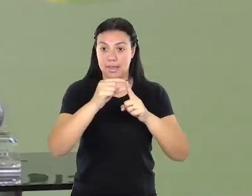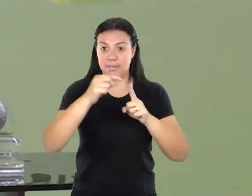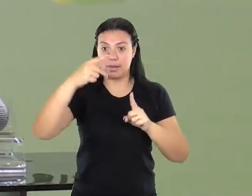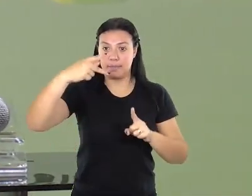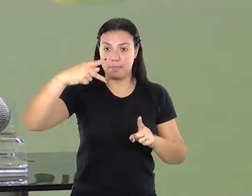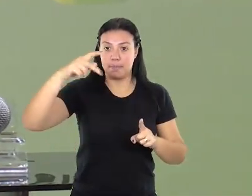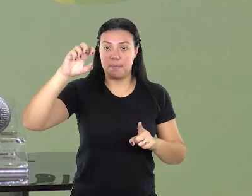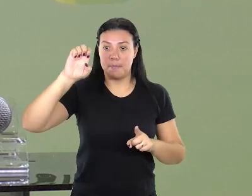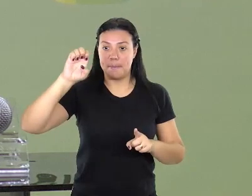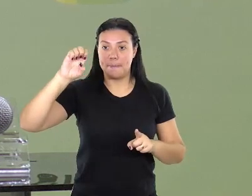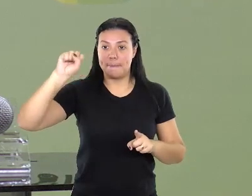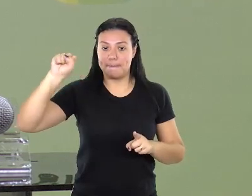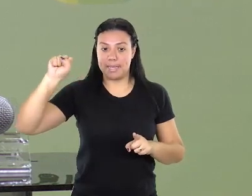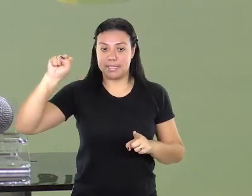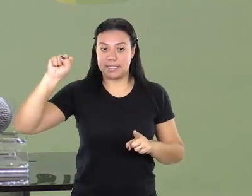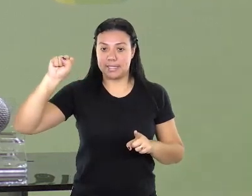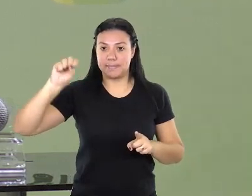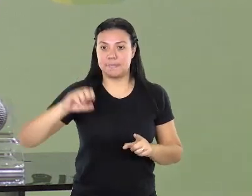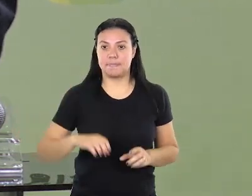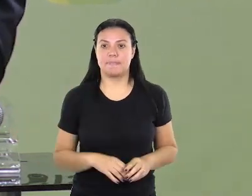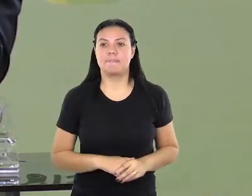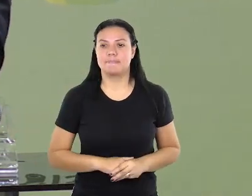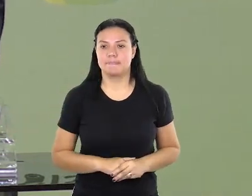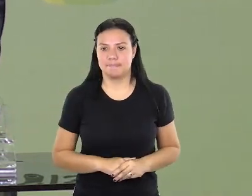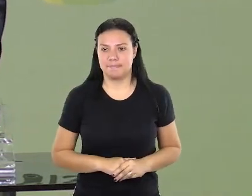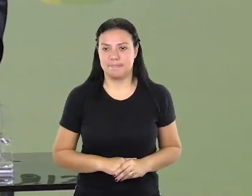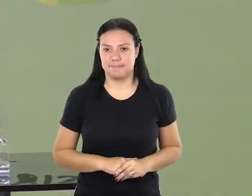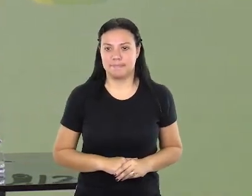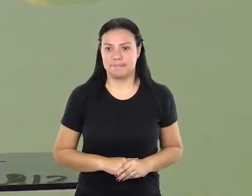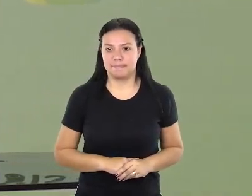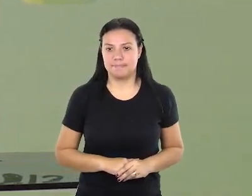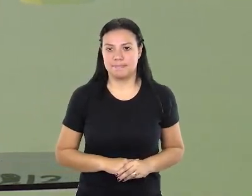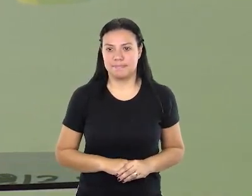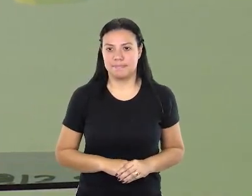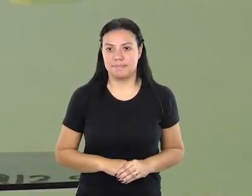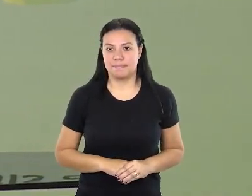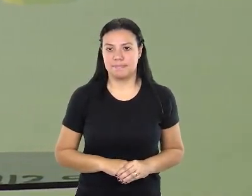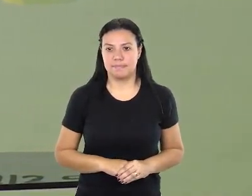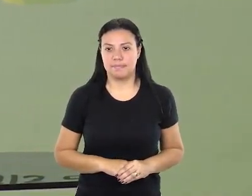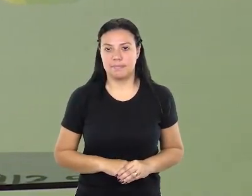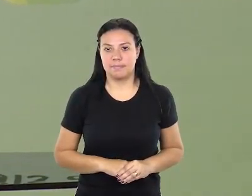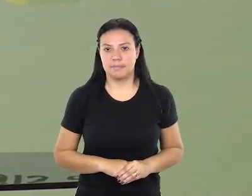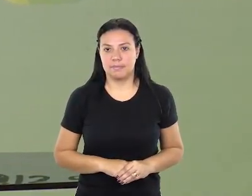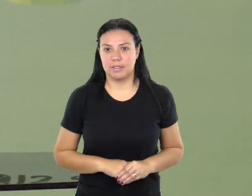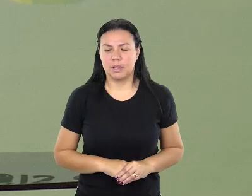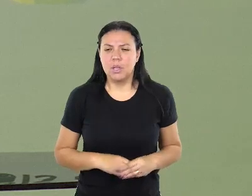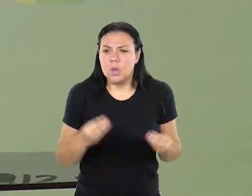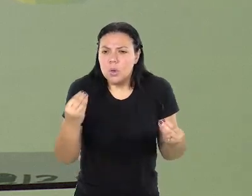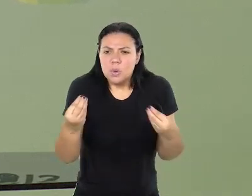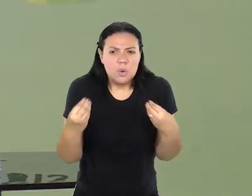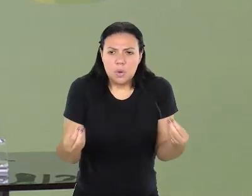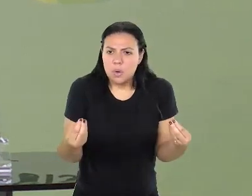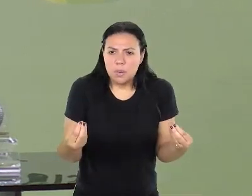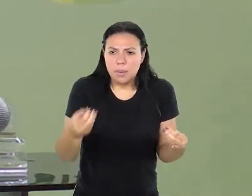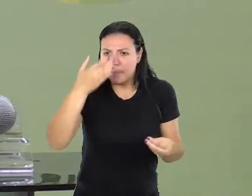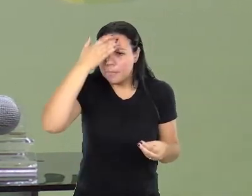Agora, o que que uma pessoa que nasceu lá em Machado, estudou em Recife, tem a ver com essa